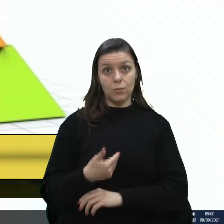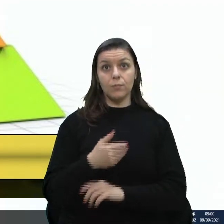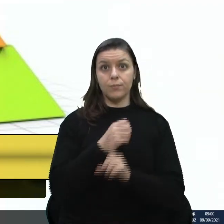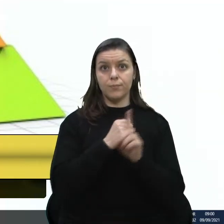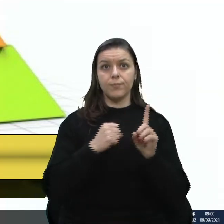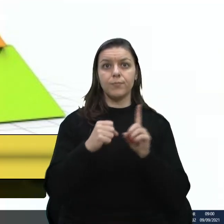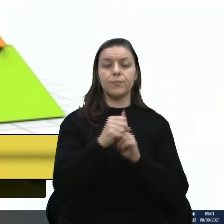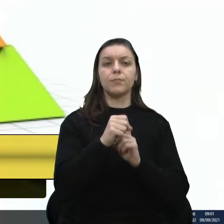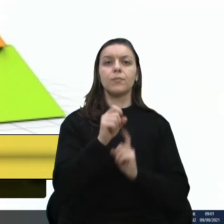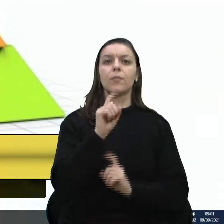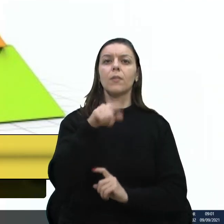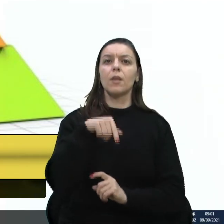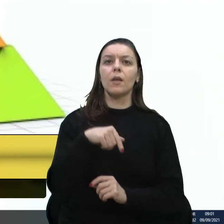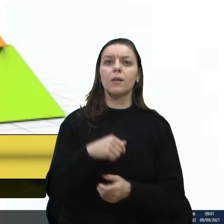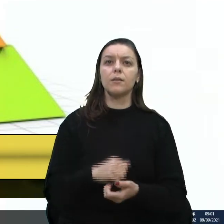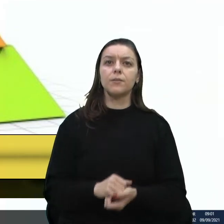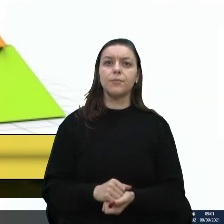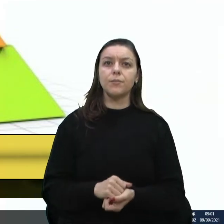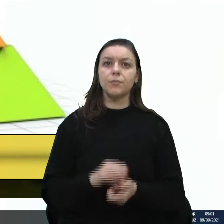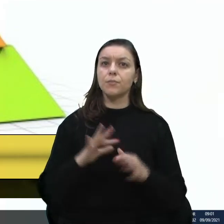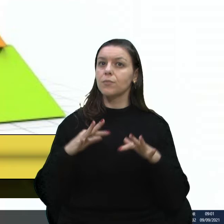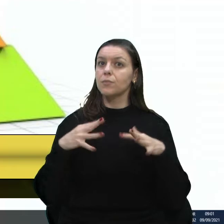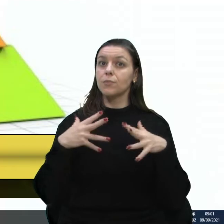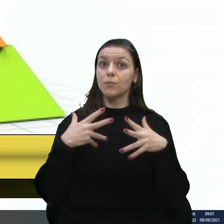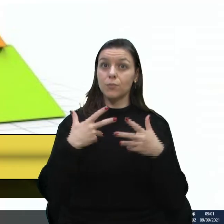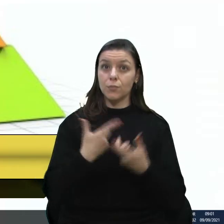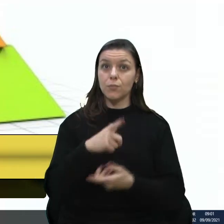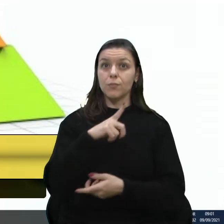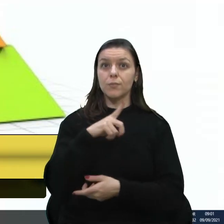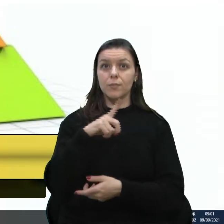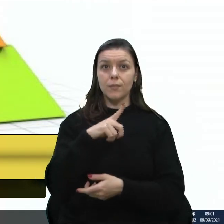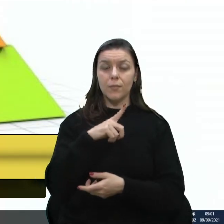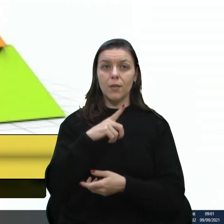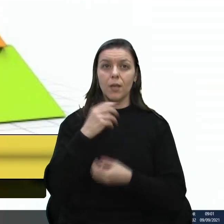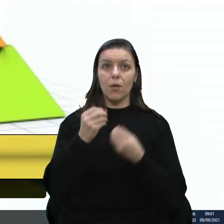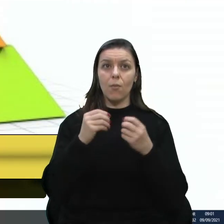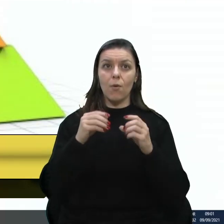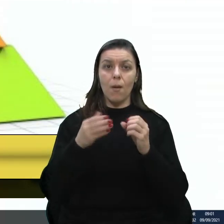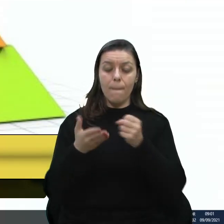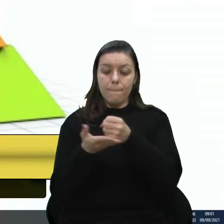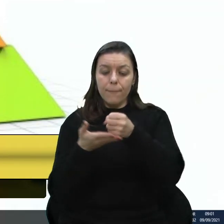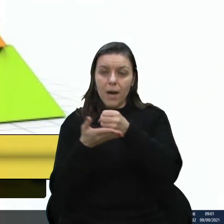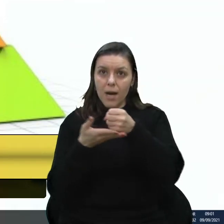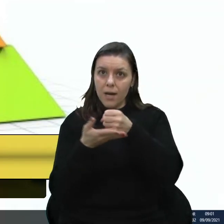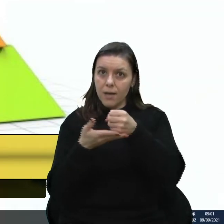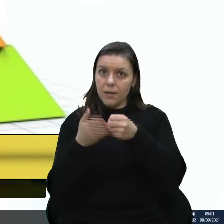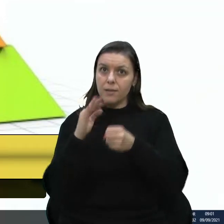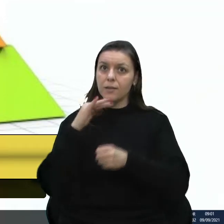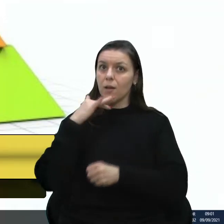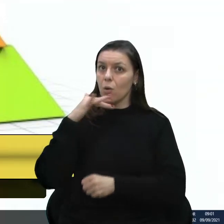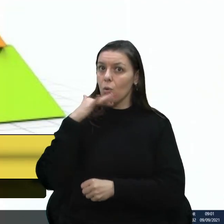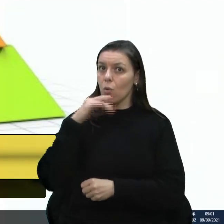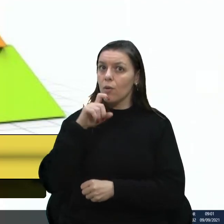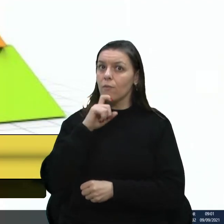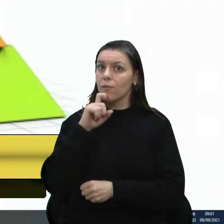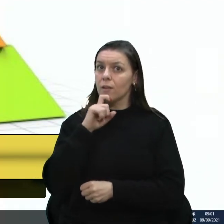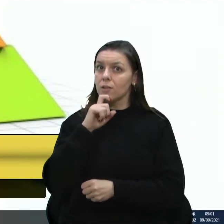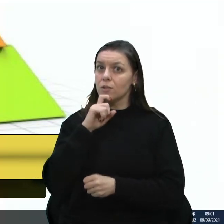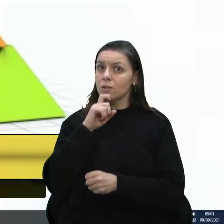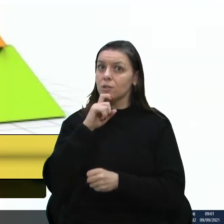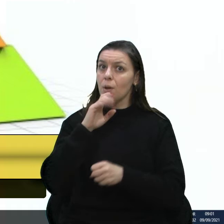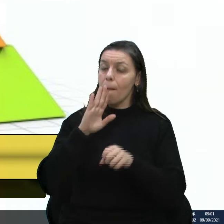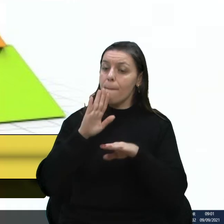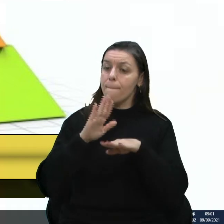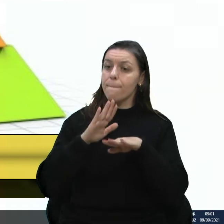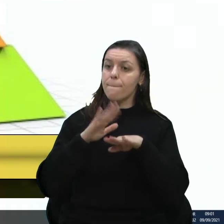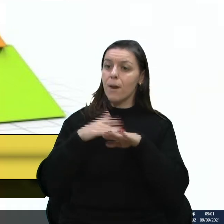tudo é, tudo aquilo que diz respeito à base da pirâmide, a parte verde, significa dizer que será mais econômico